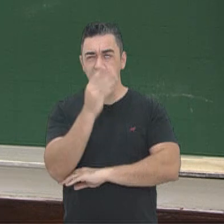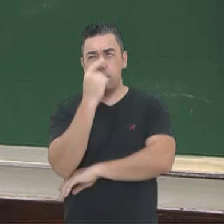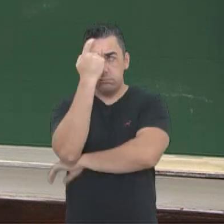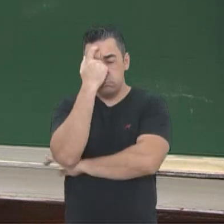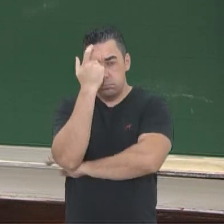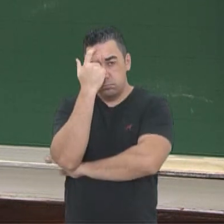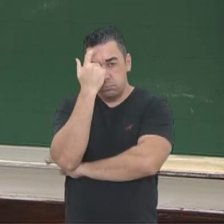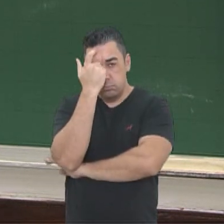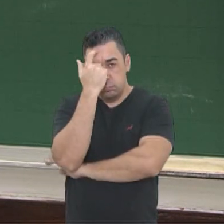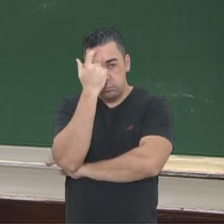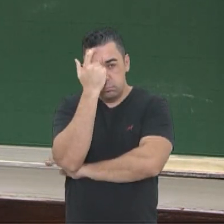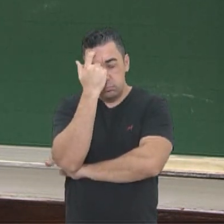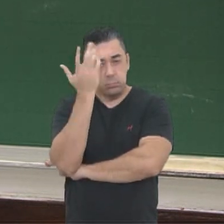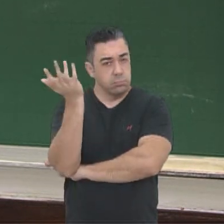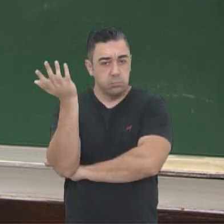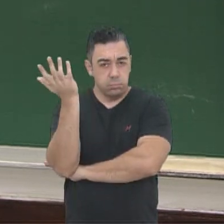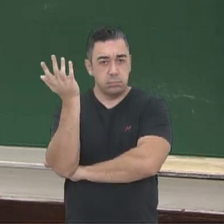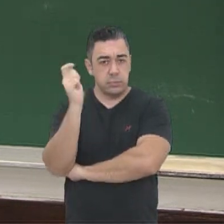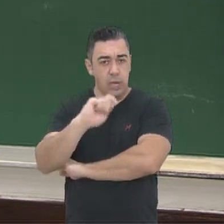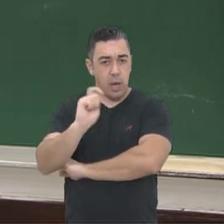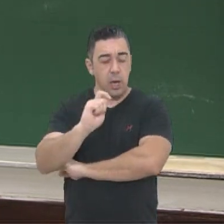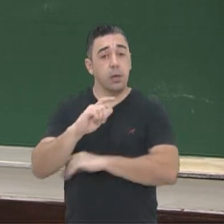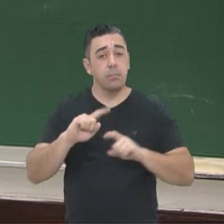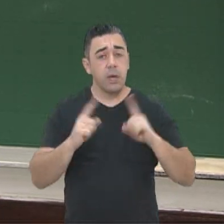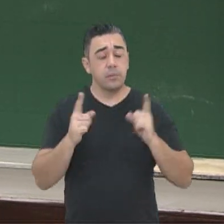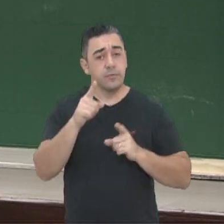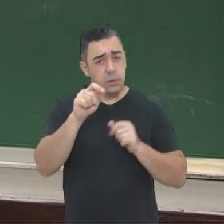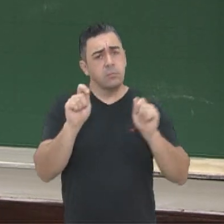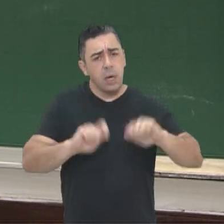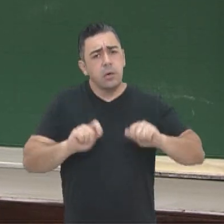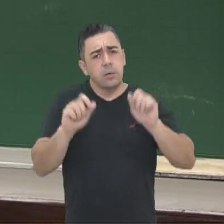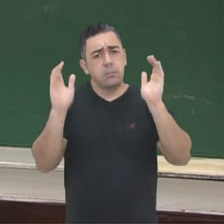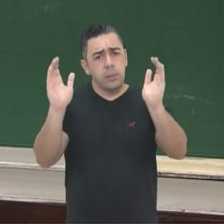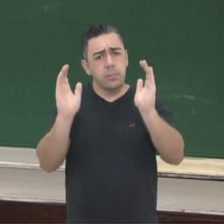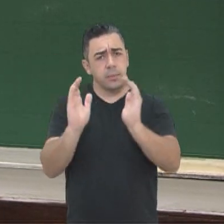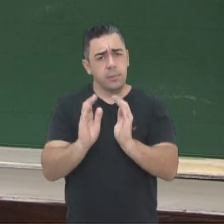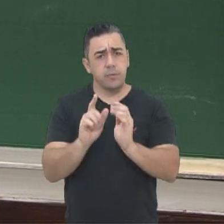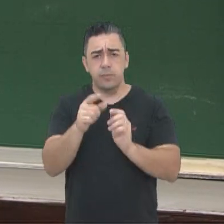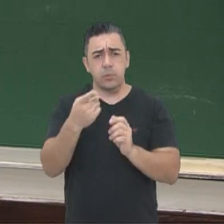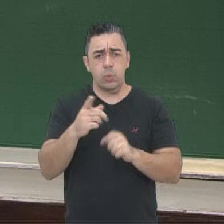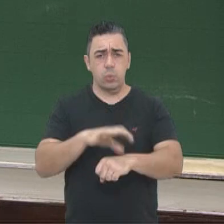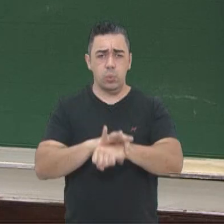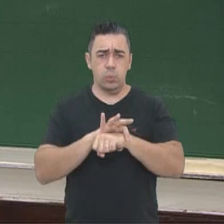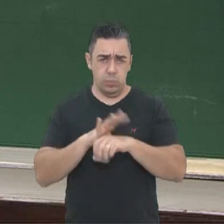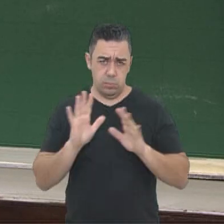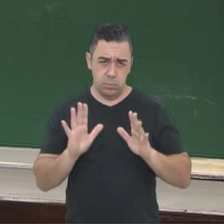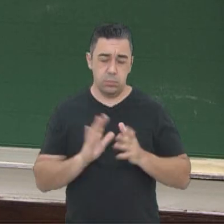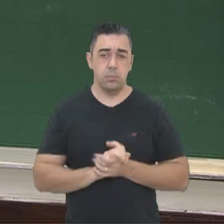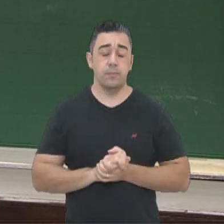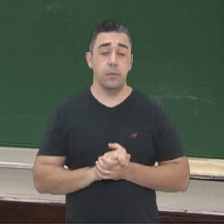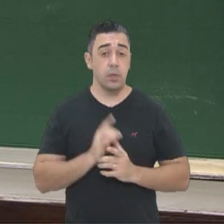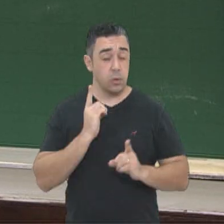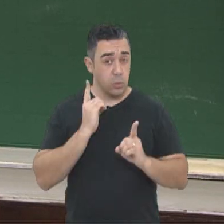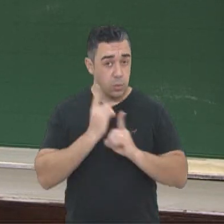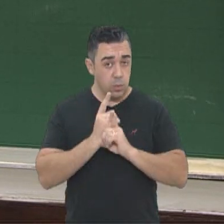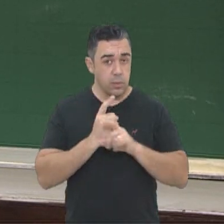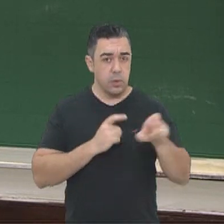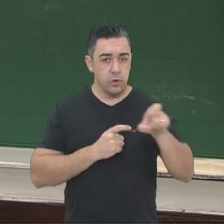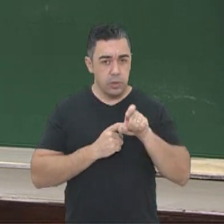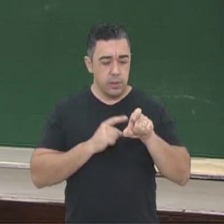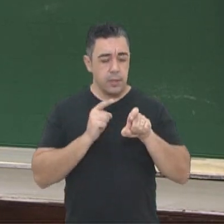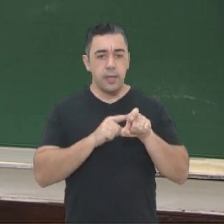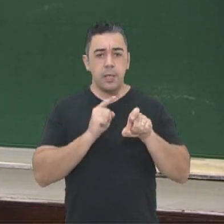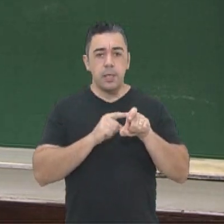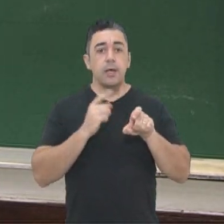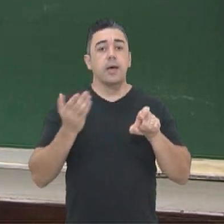pensando, usando um pouquinho do raciocínio, tá? Mas faça passo a passo se você não tem segurança. Então, descobri o valor do x.